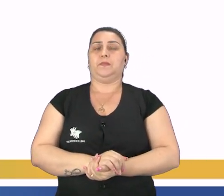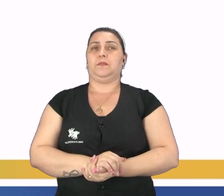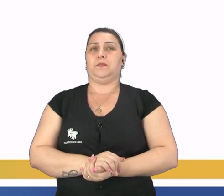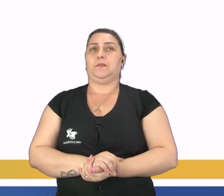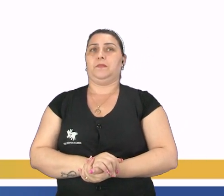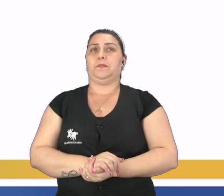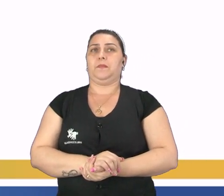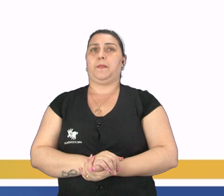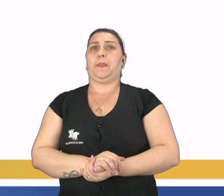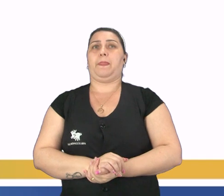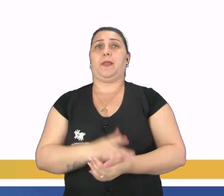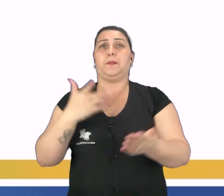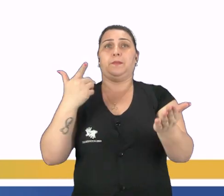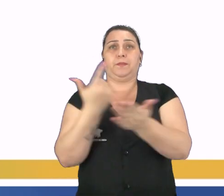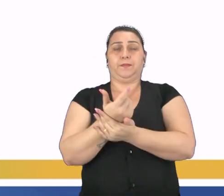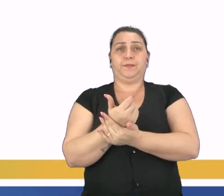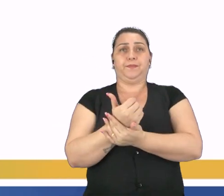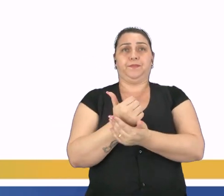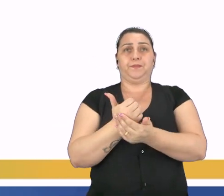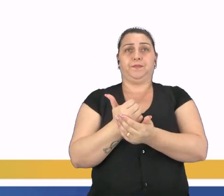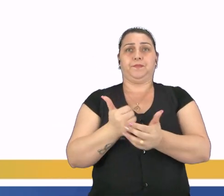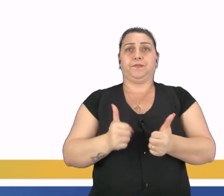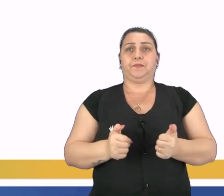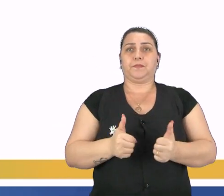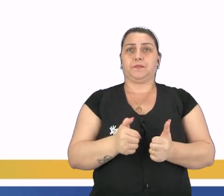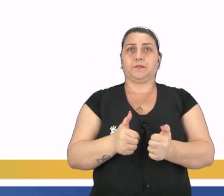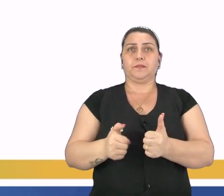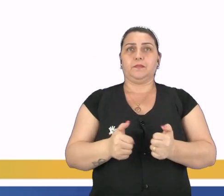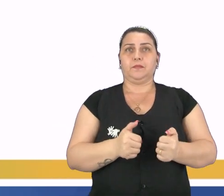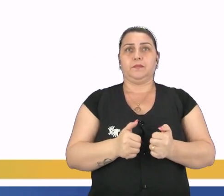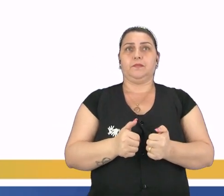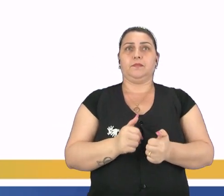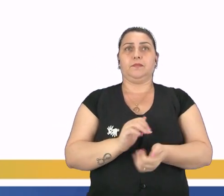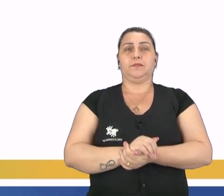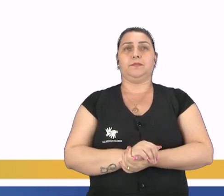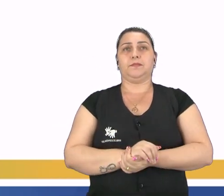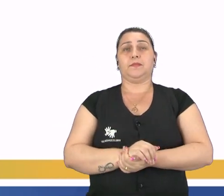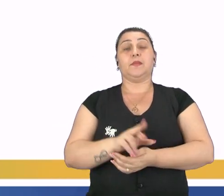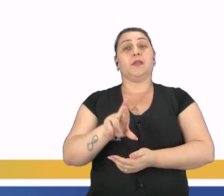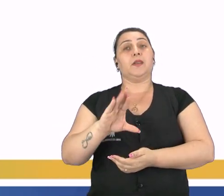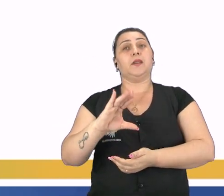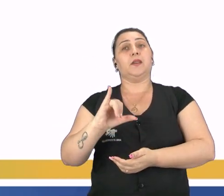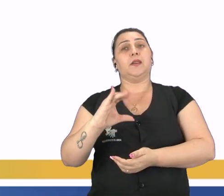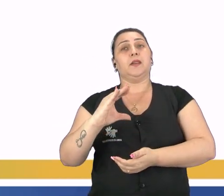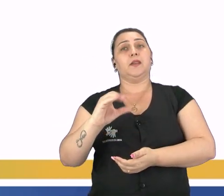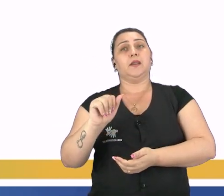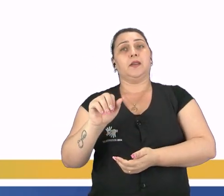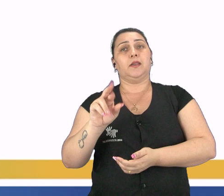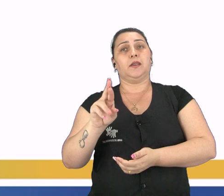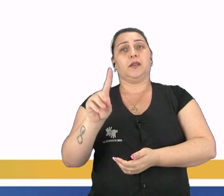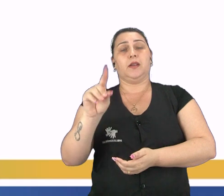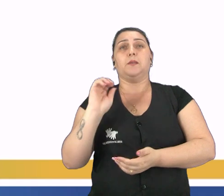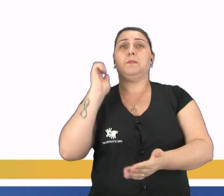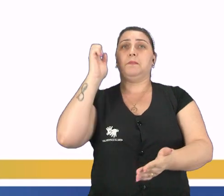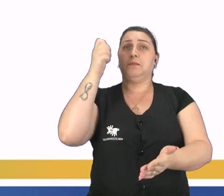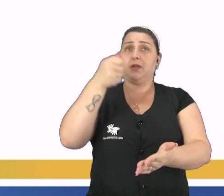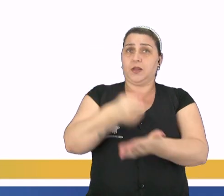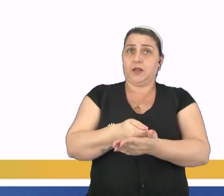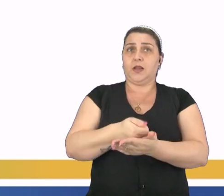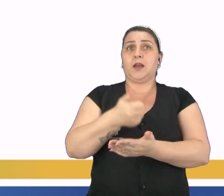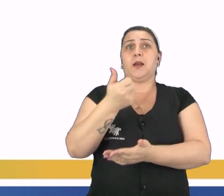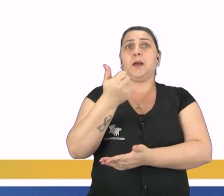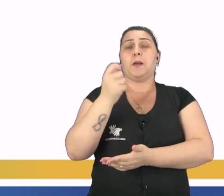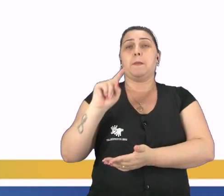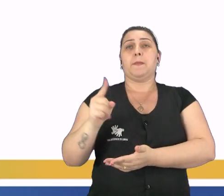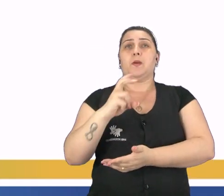Mais uma. Para comprar um videogame, Ricardo terá que pagar R$1.500 parcelado em